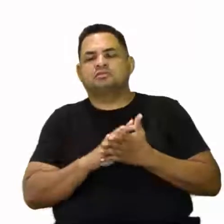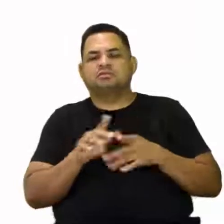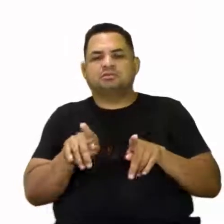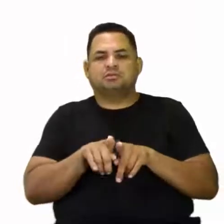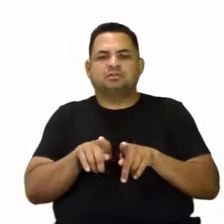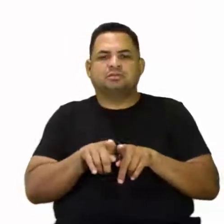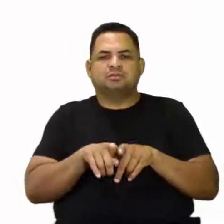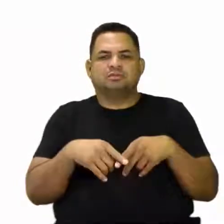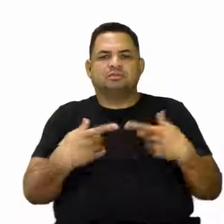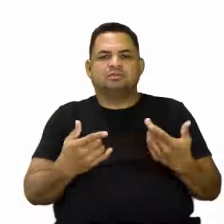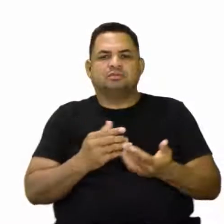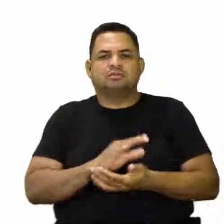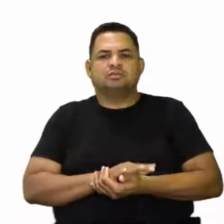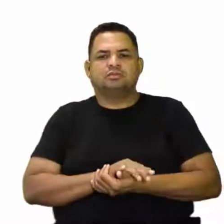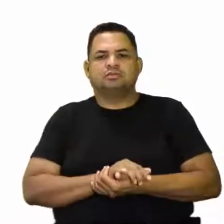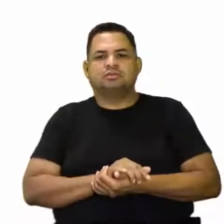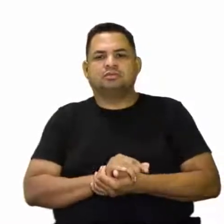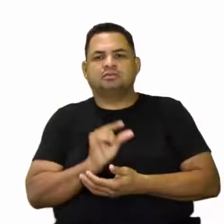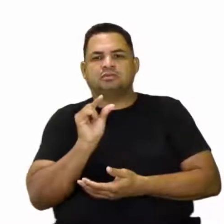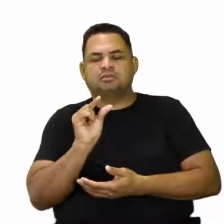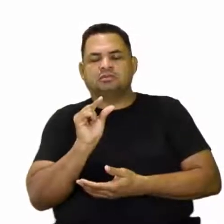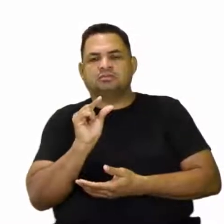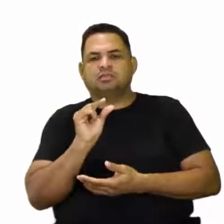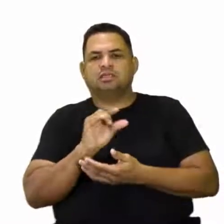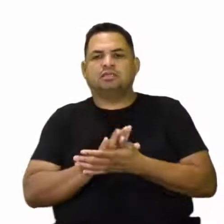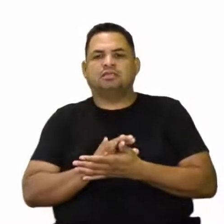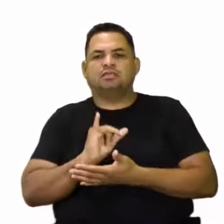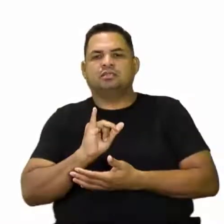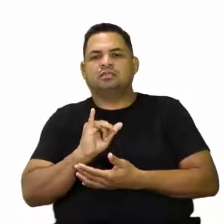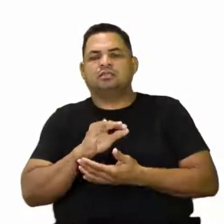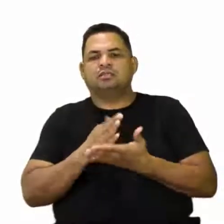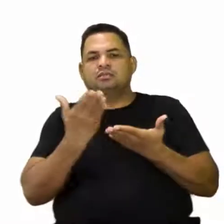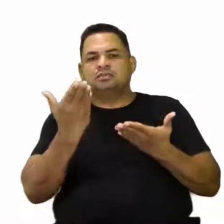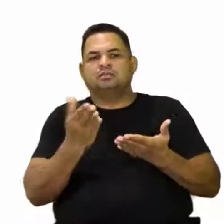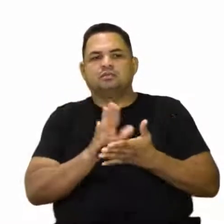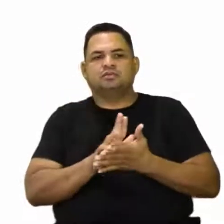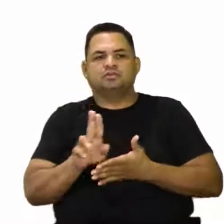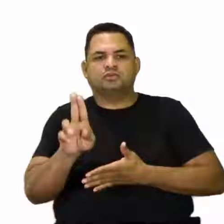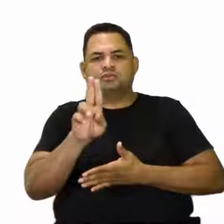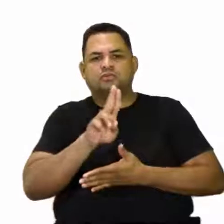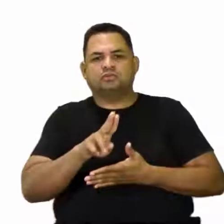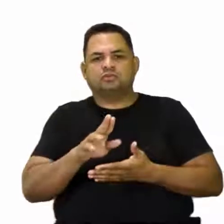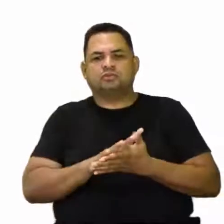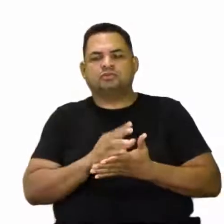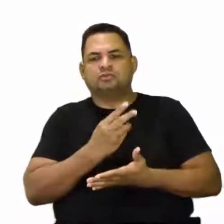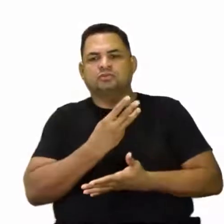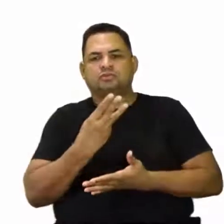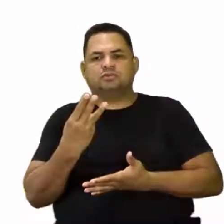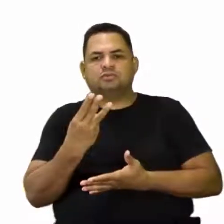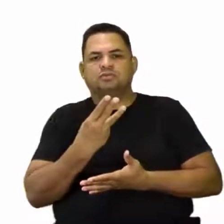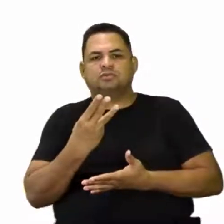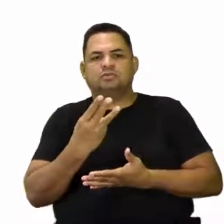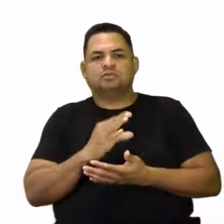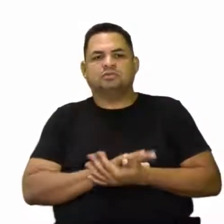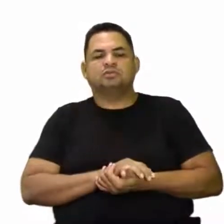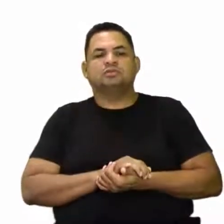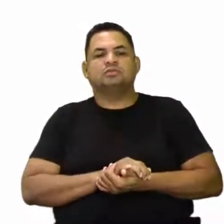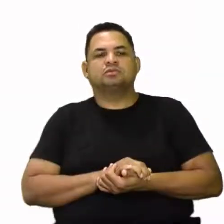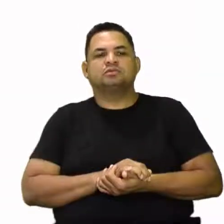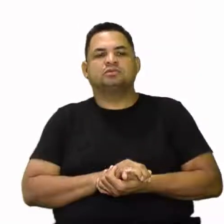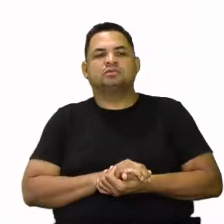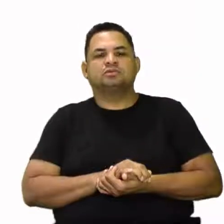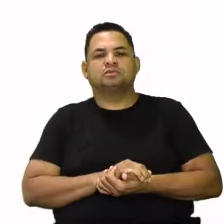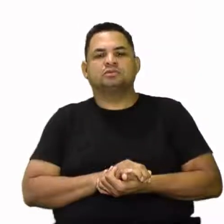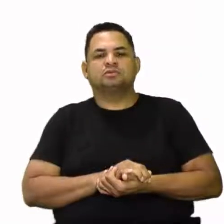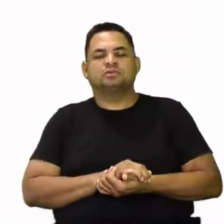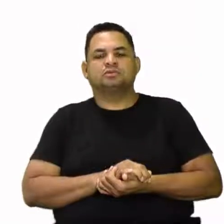tem desinências próprias que vão servir para as 3 conjugações dos verbos que nós